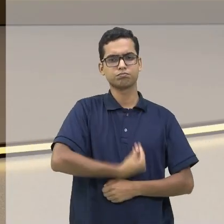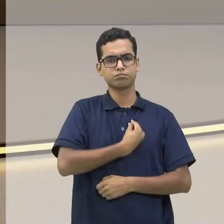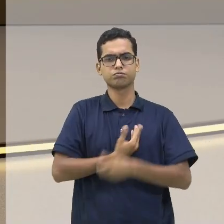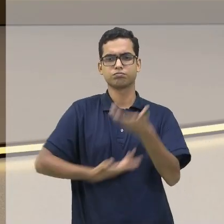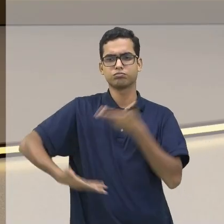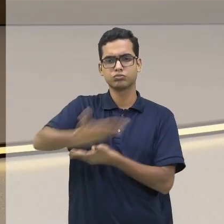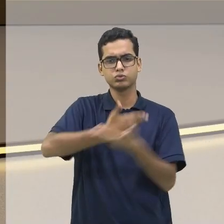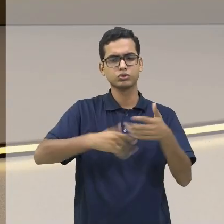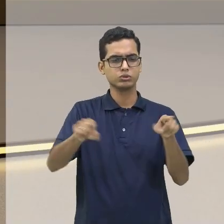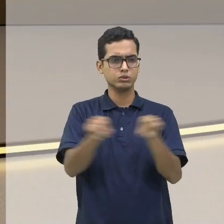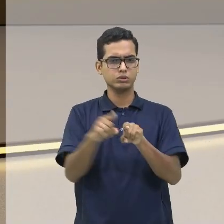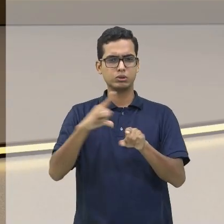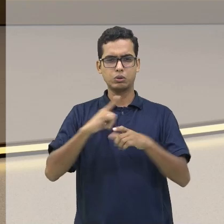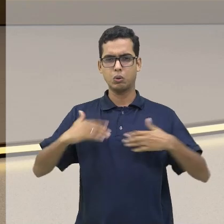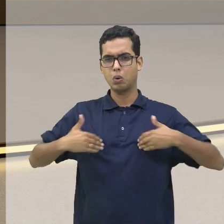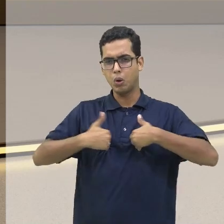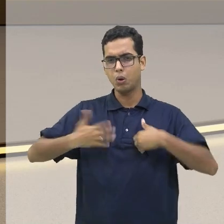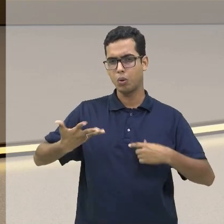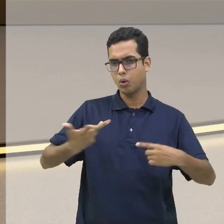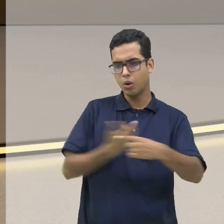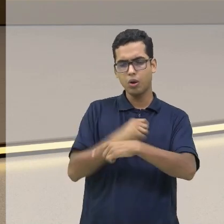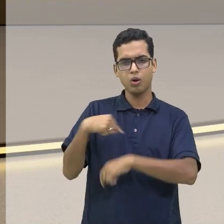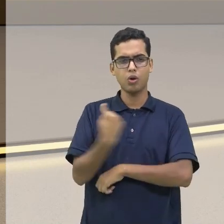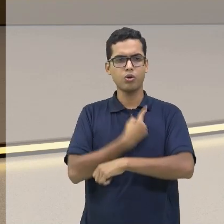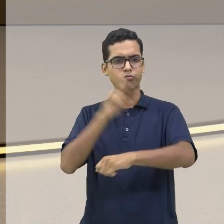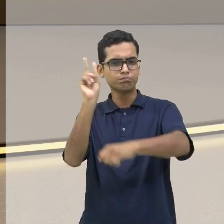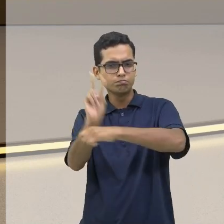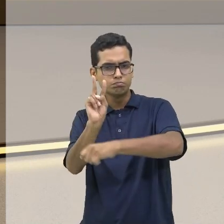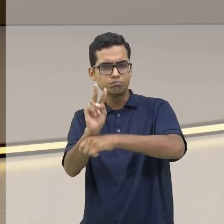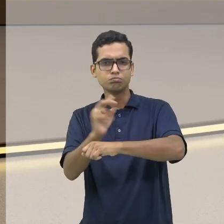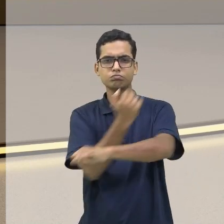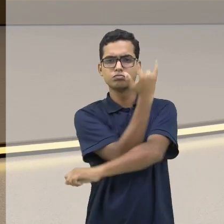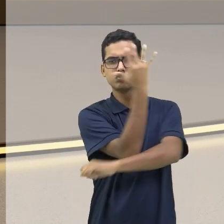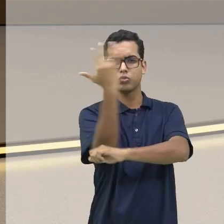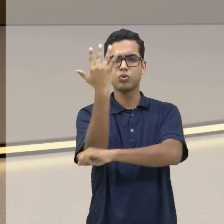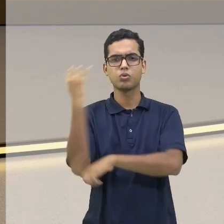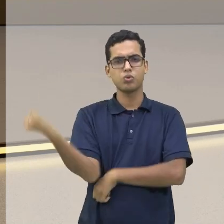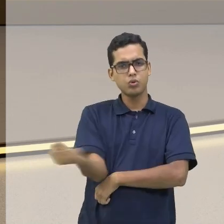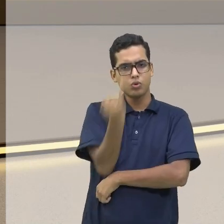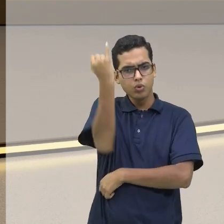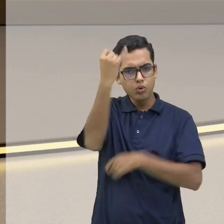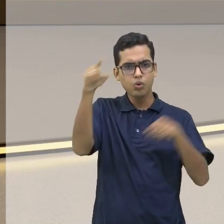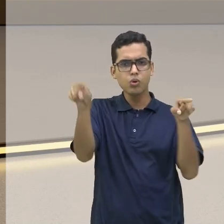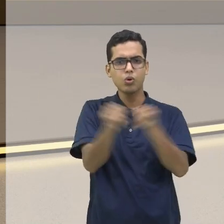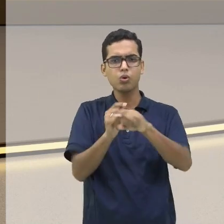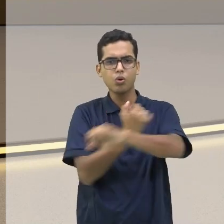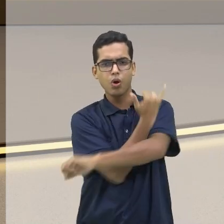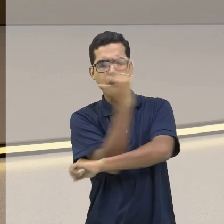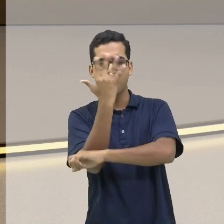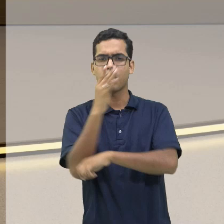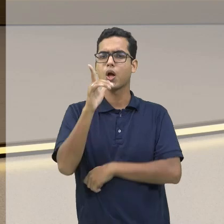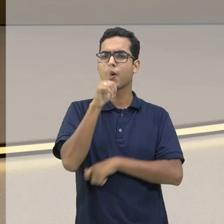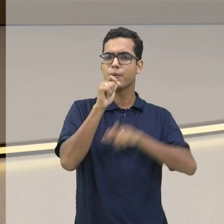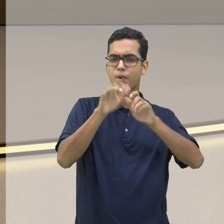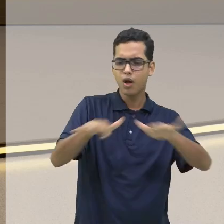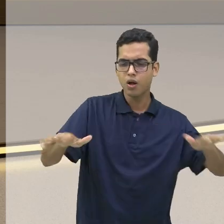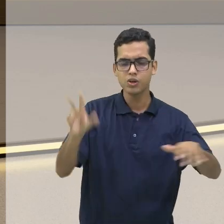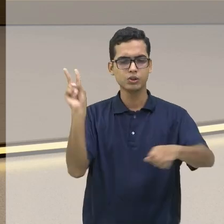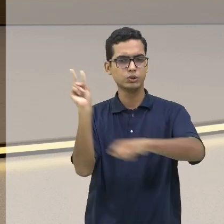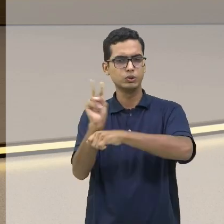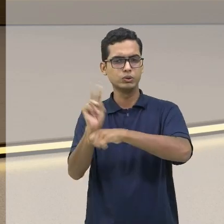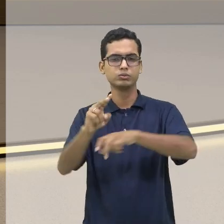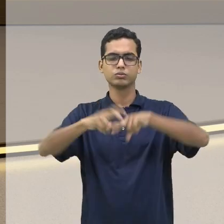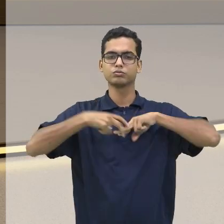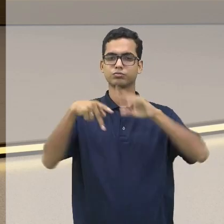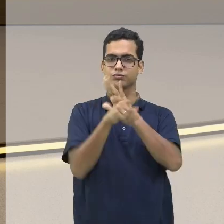nessa importância da gente conservar a natureza como um todo, as nossas águas, já que dependemos